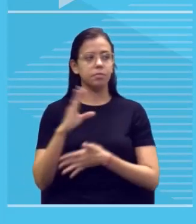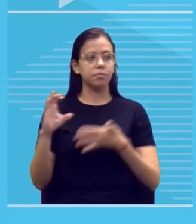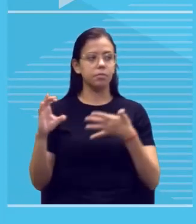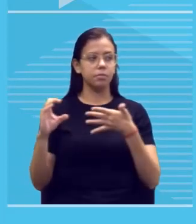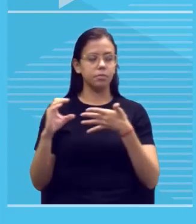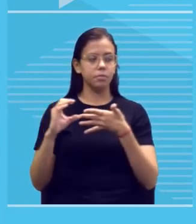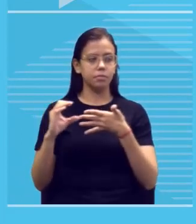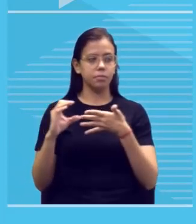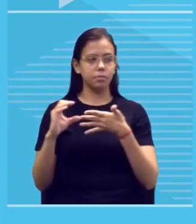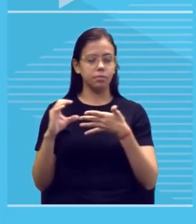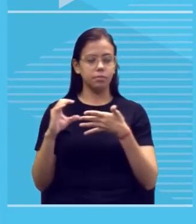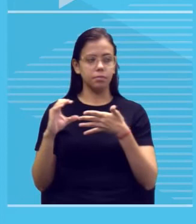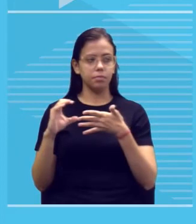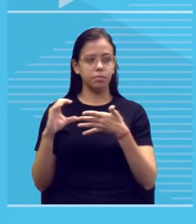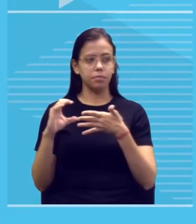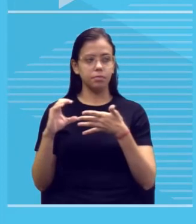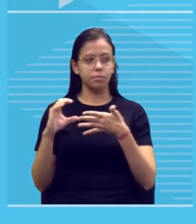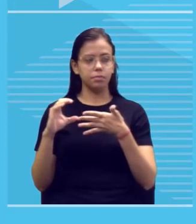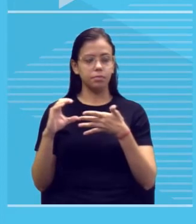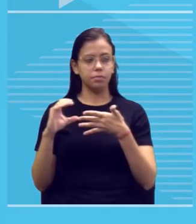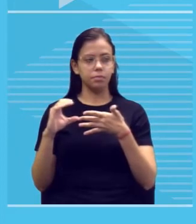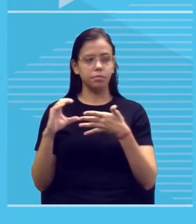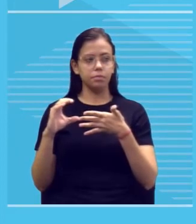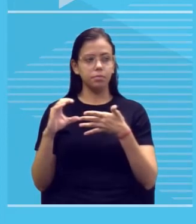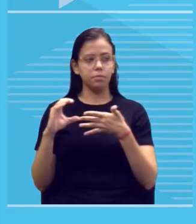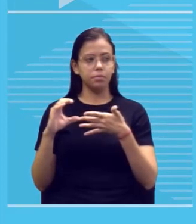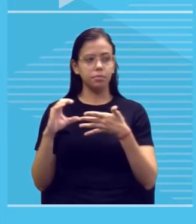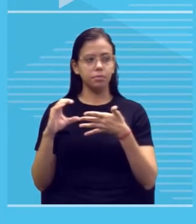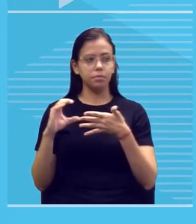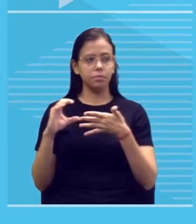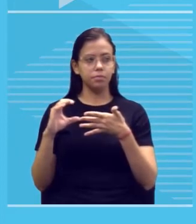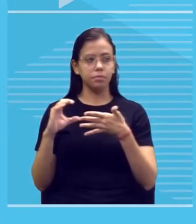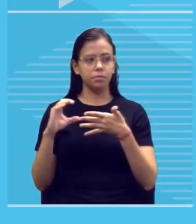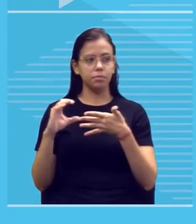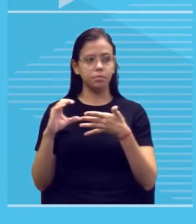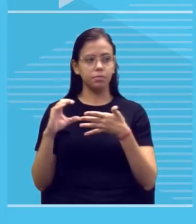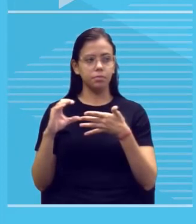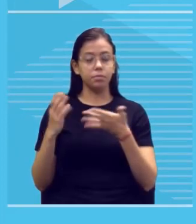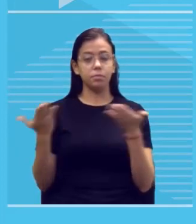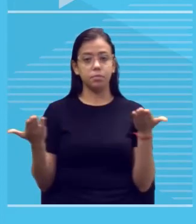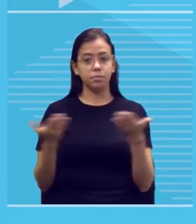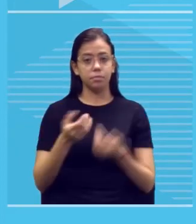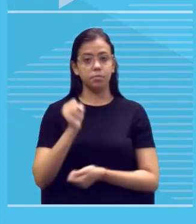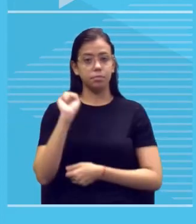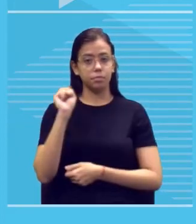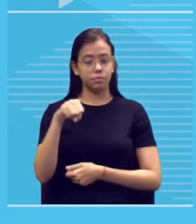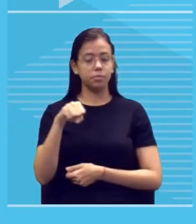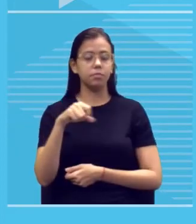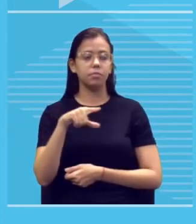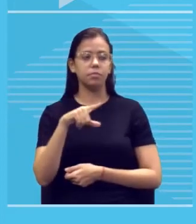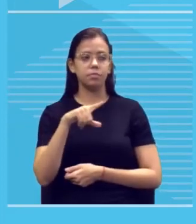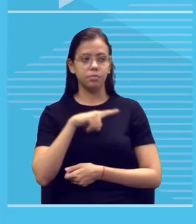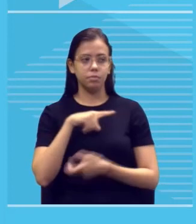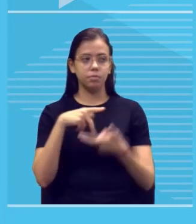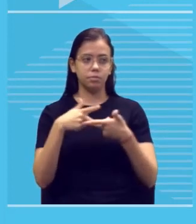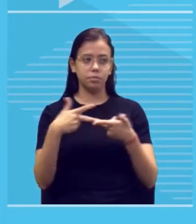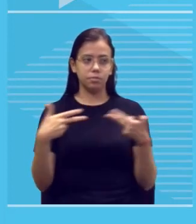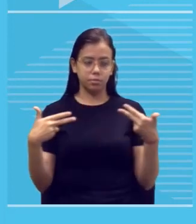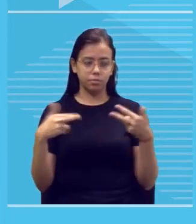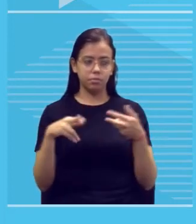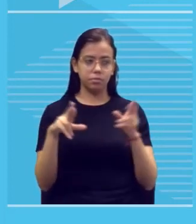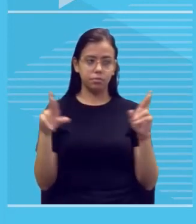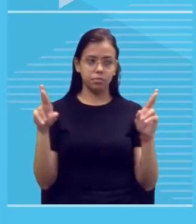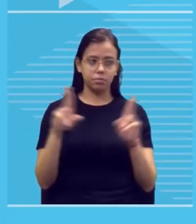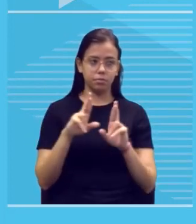proposta letra C transgressão da lei da passividade aí aqui sim a gente já tem alguma coisa relativa aos